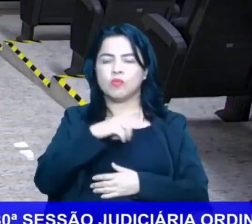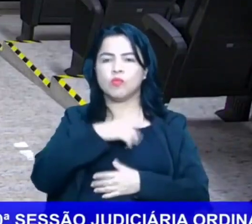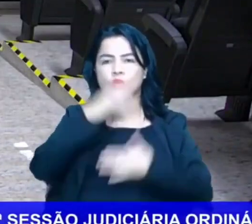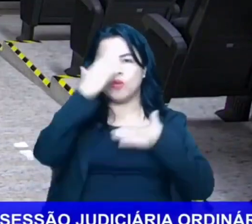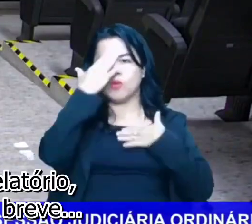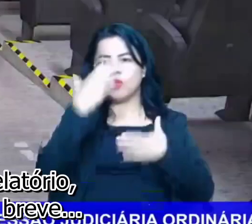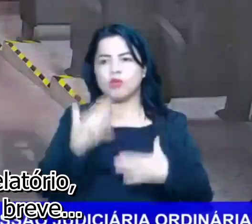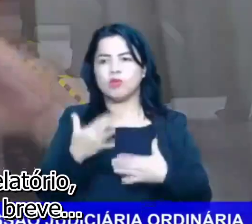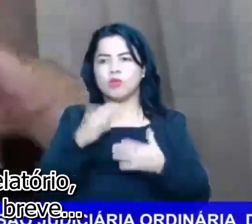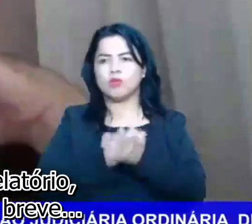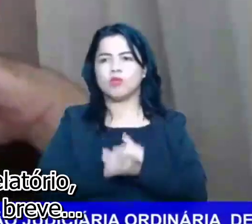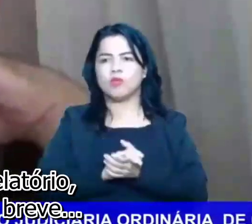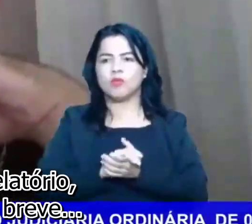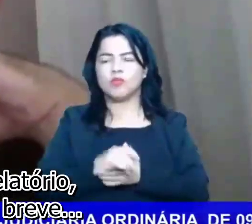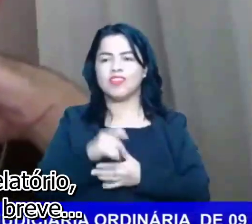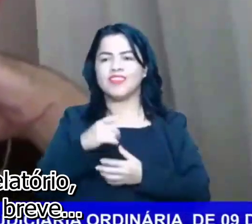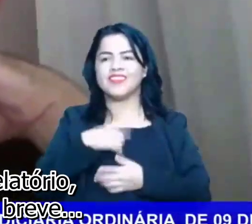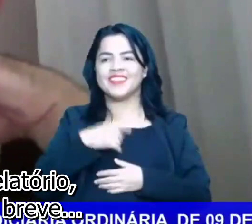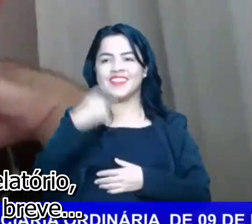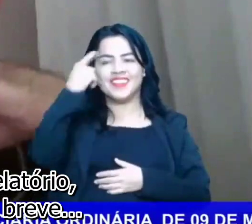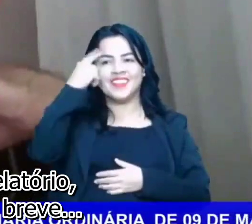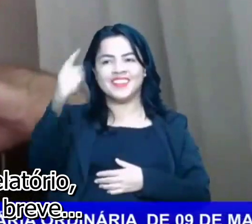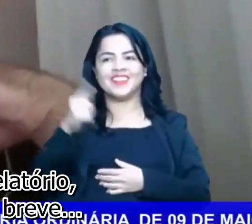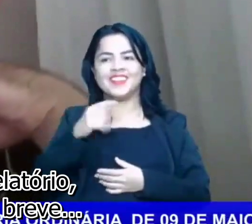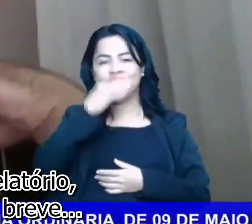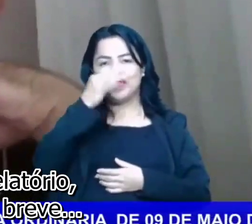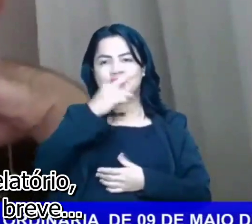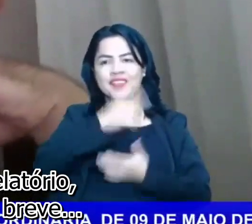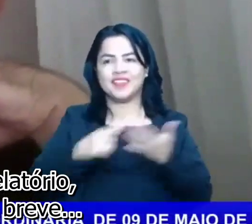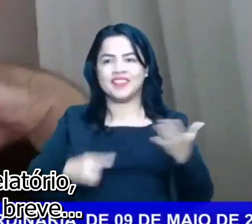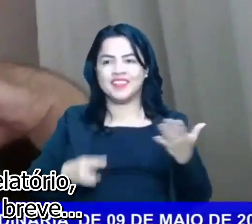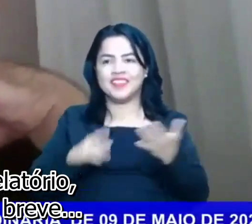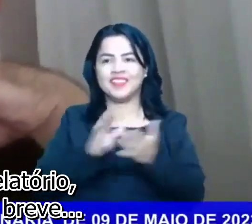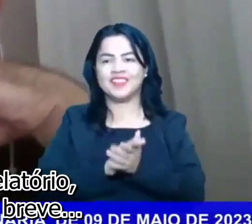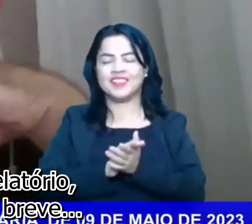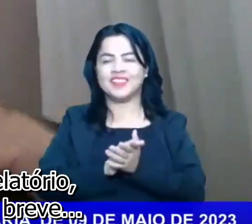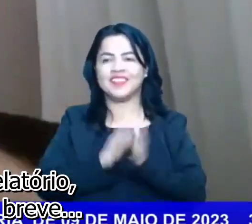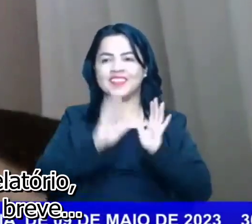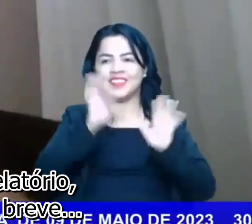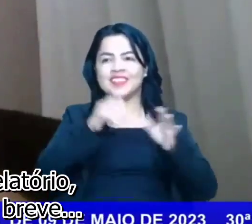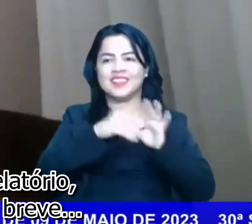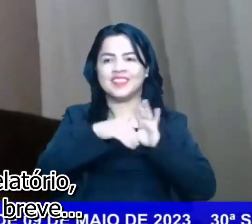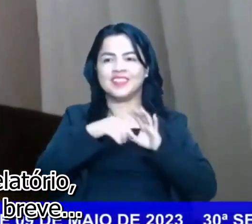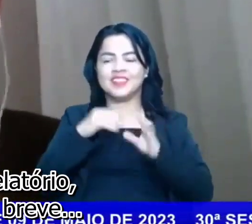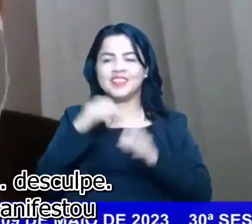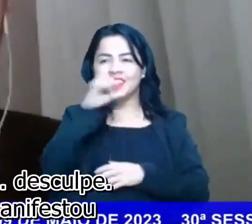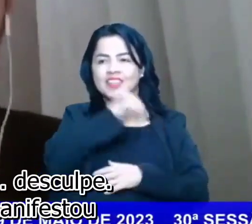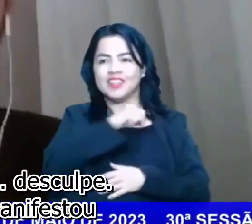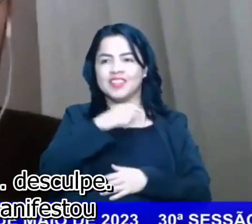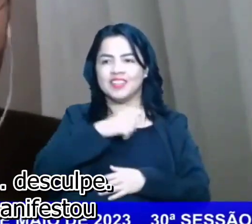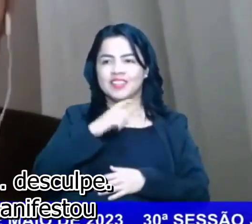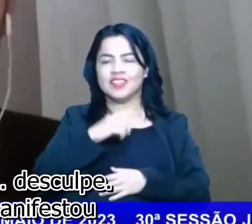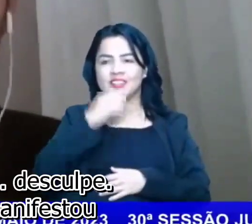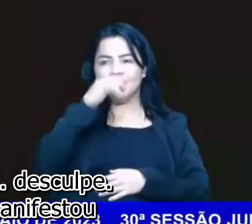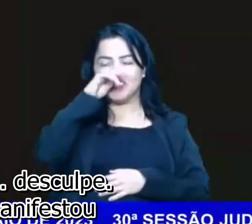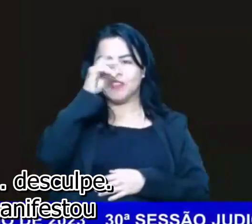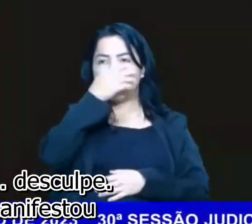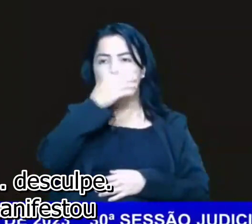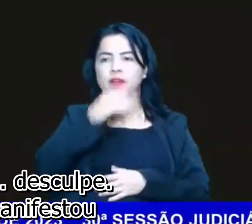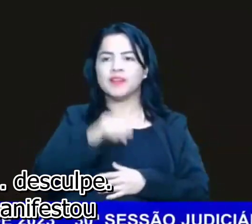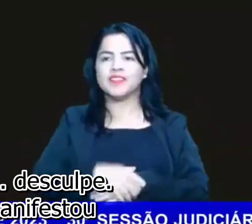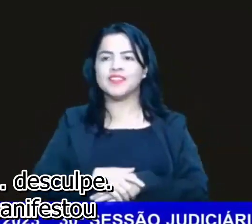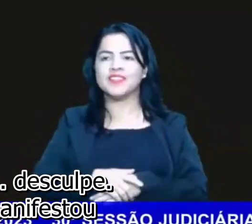Obrigado. centro, Obrigado. desembargador Imaginei que o João relator Alges, em faria o relatório, mas videochamada, ele já apresentou procurador do logo, serei Ministério bastante breve. Público, É doutor no mesmo. Pablo.